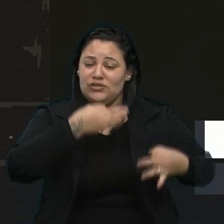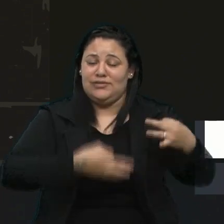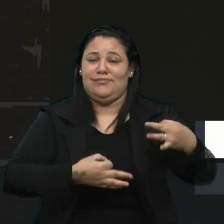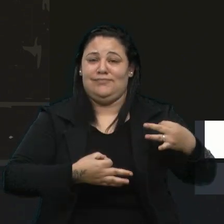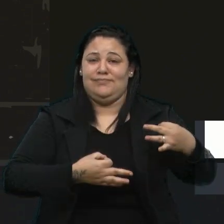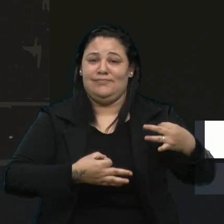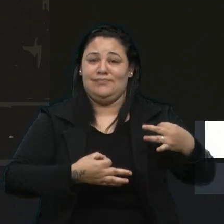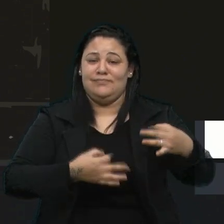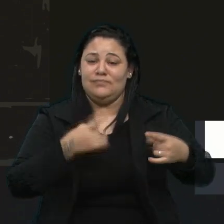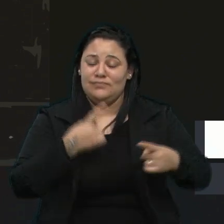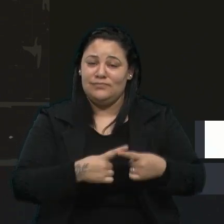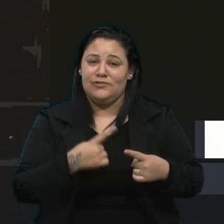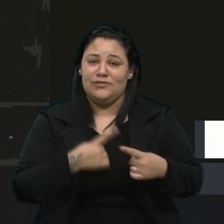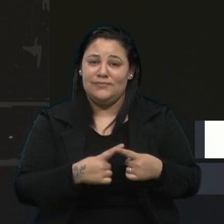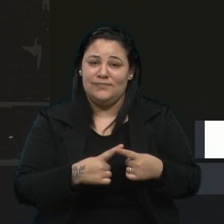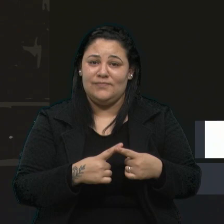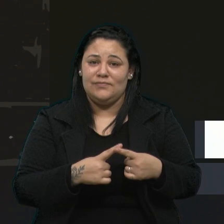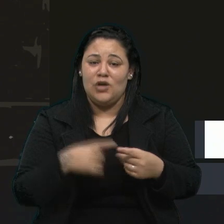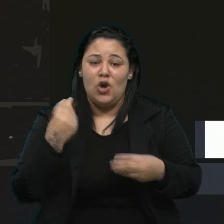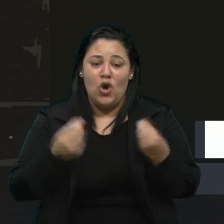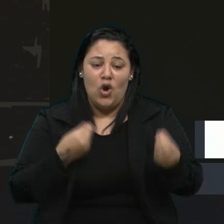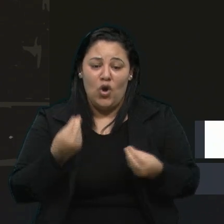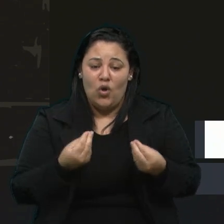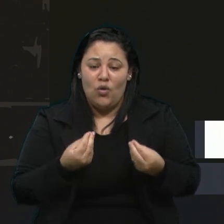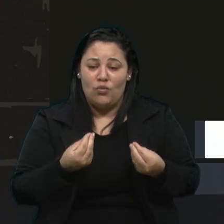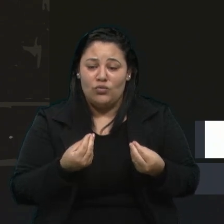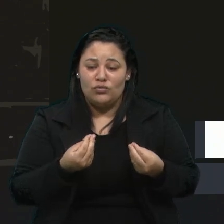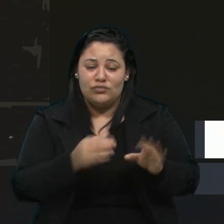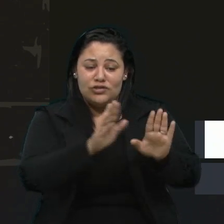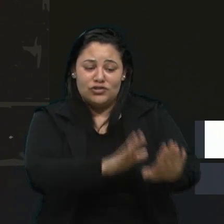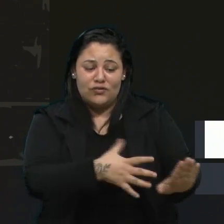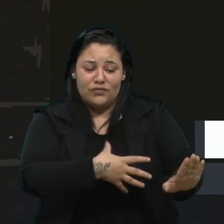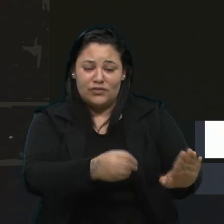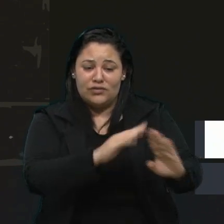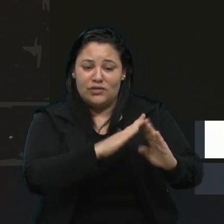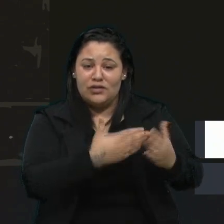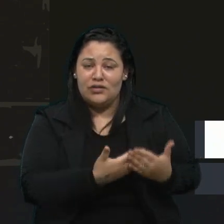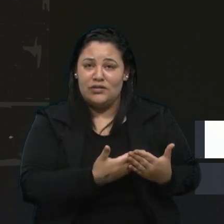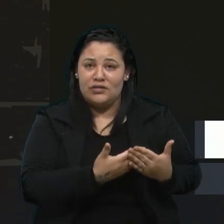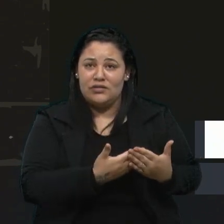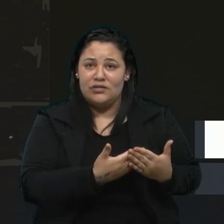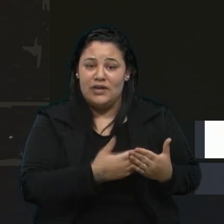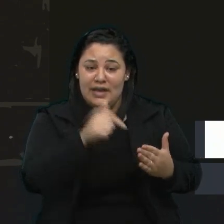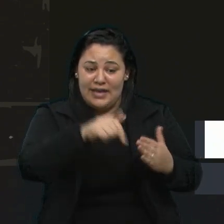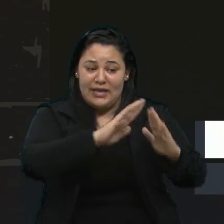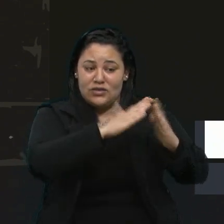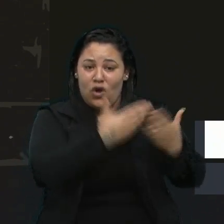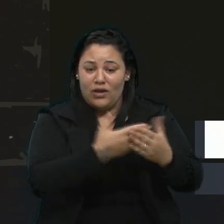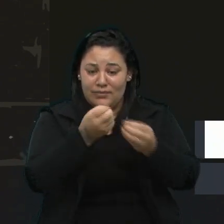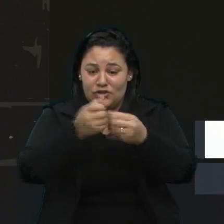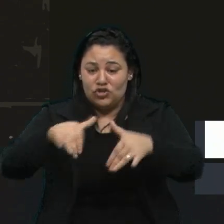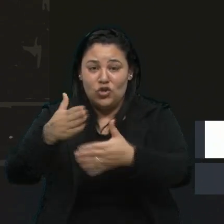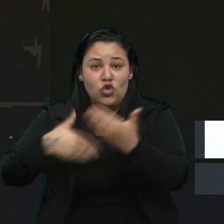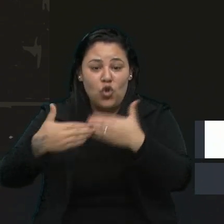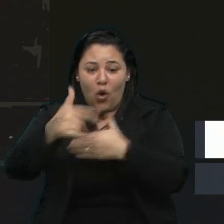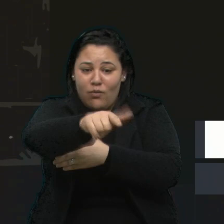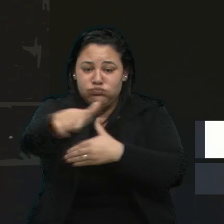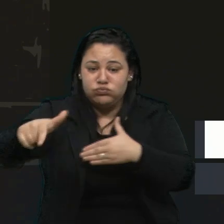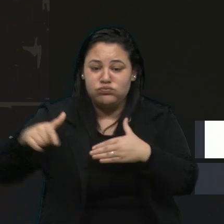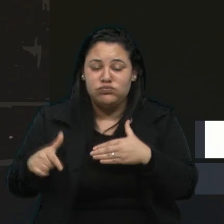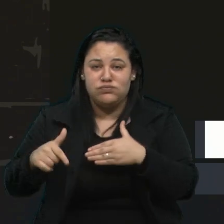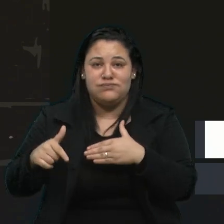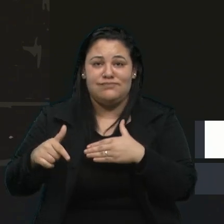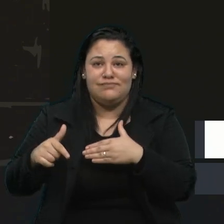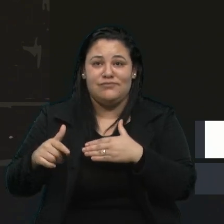os pais não... Como é que vão botar os filhos nas escolinhas? E essa escolinha está prejudicando todas as outras ainda. E